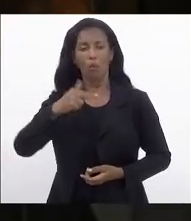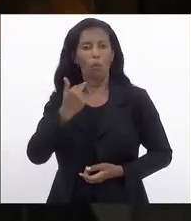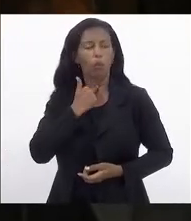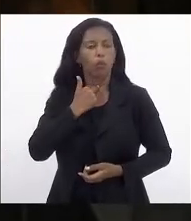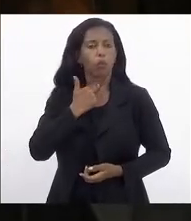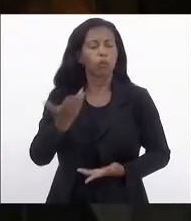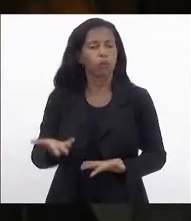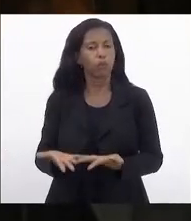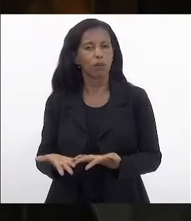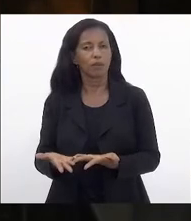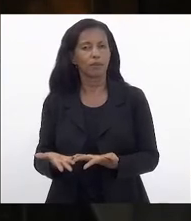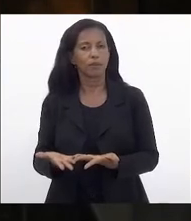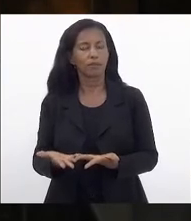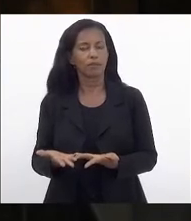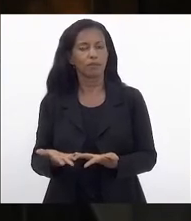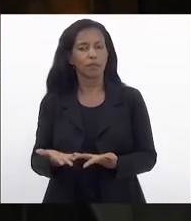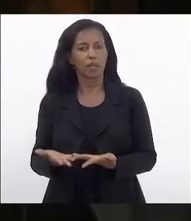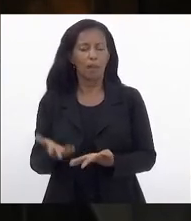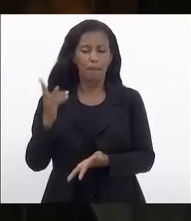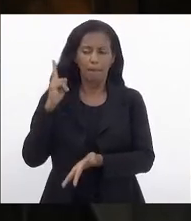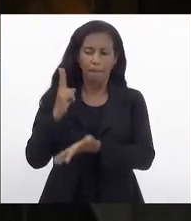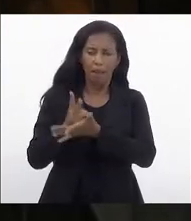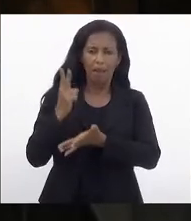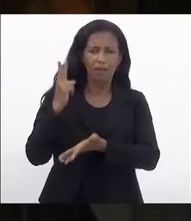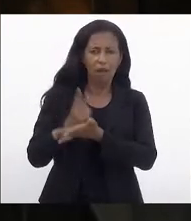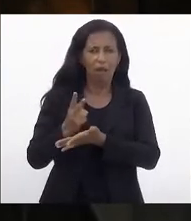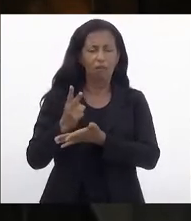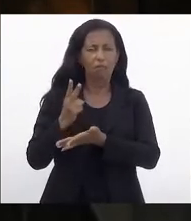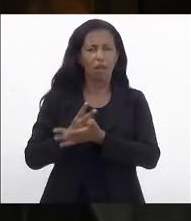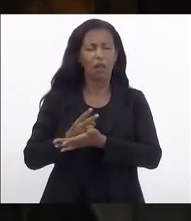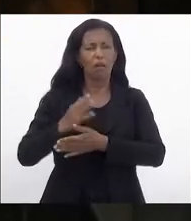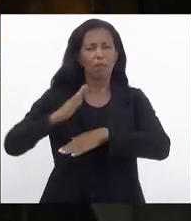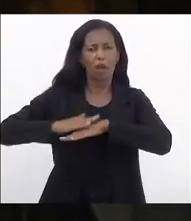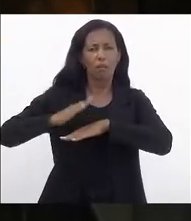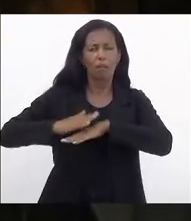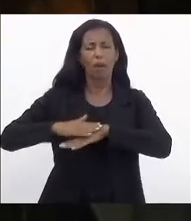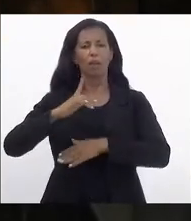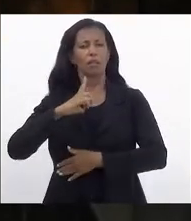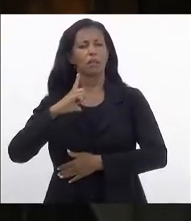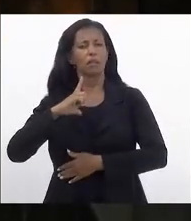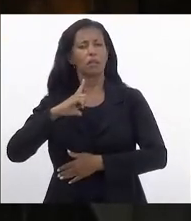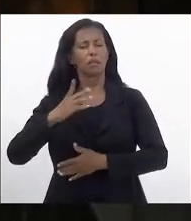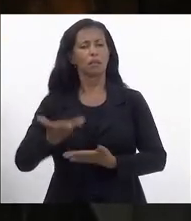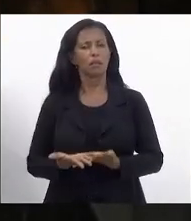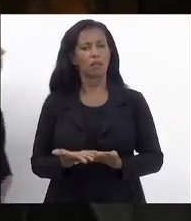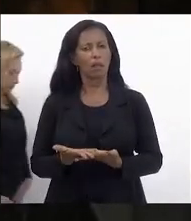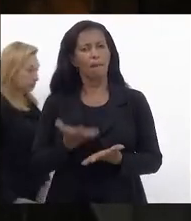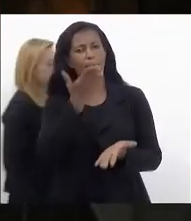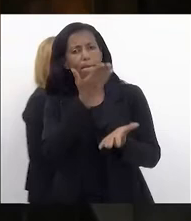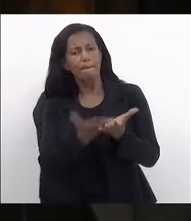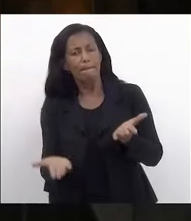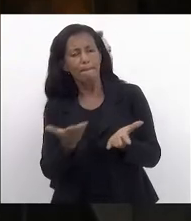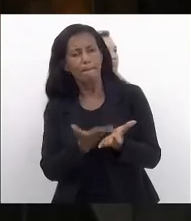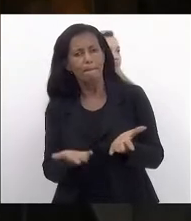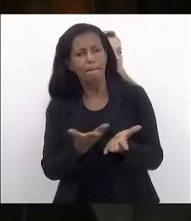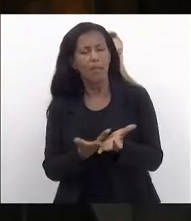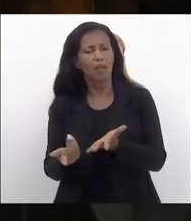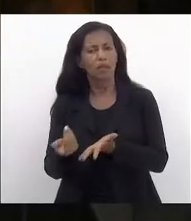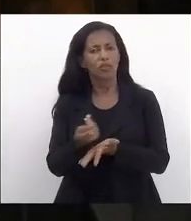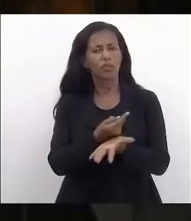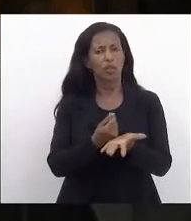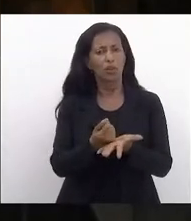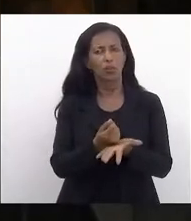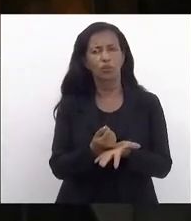cada vez mais nós termos perdas de recursos